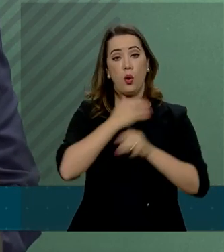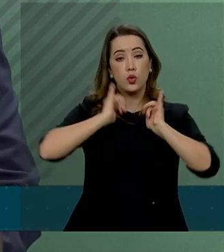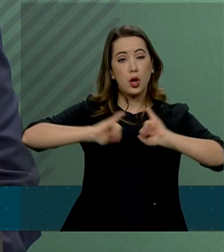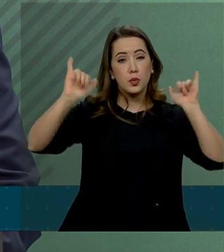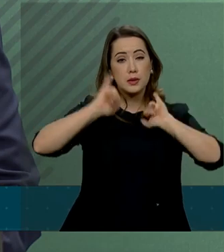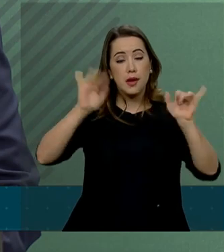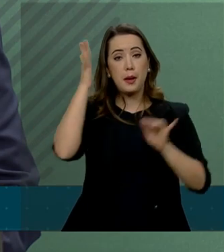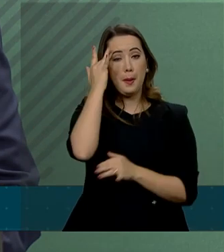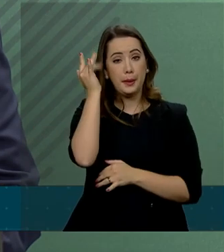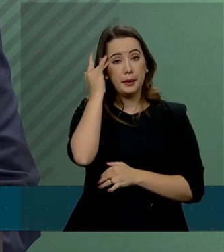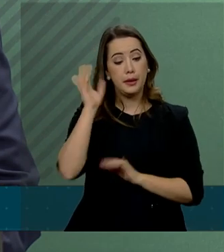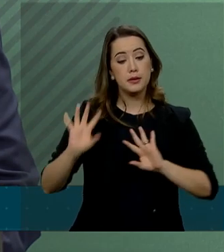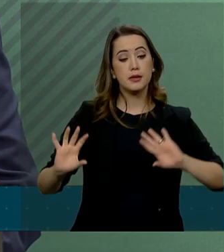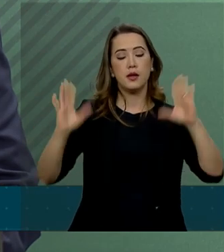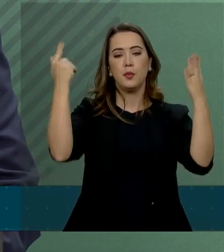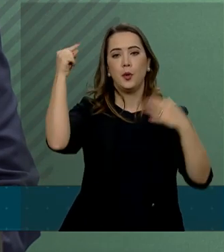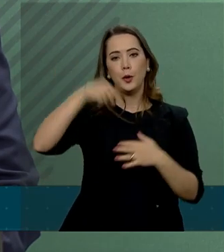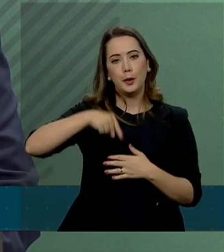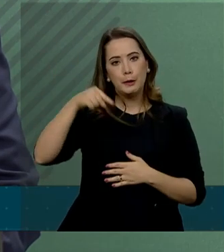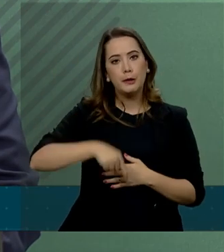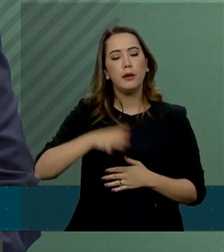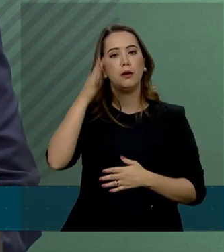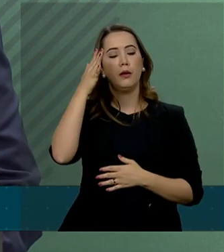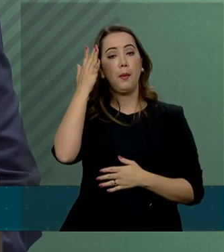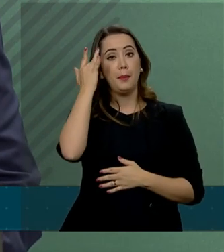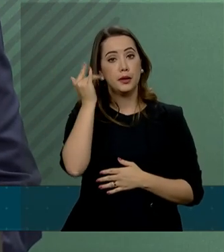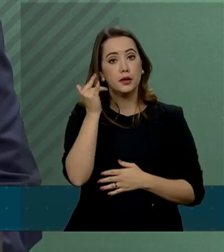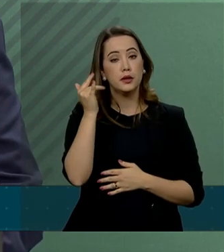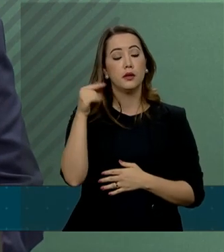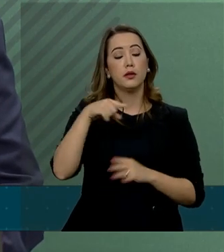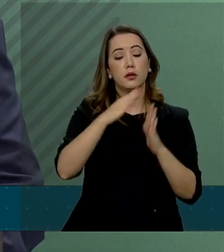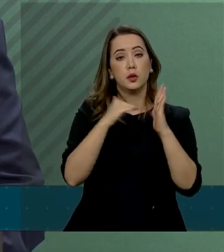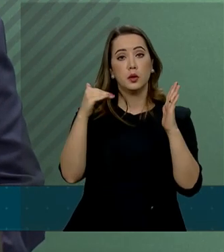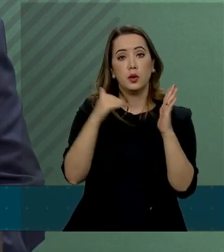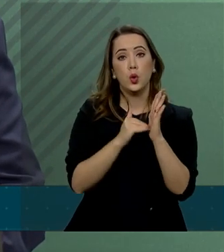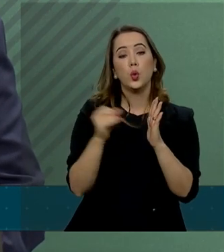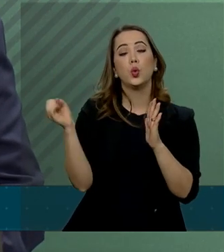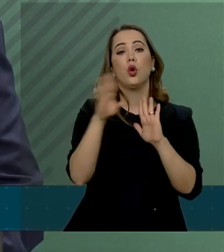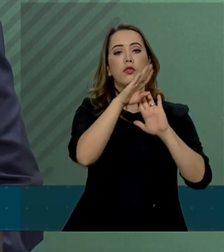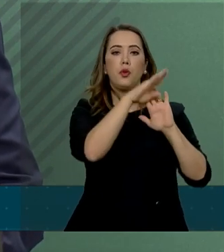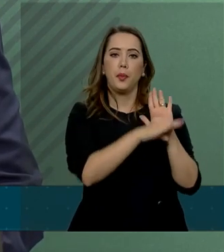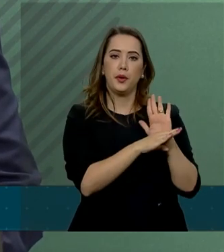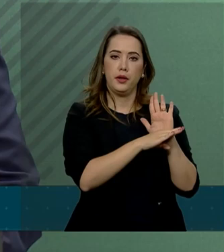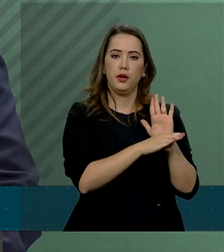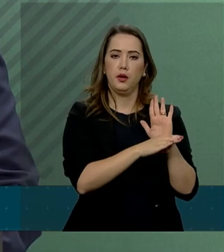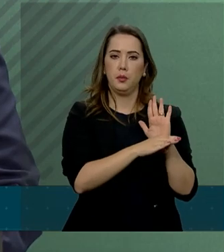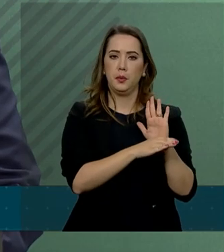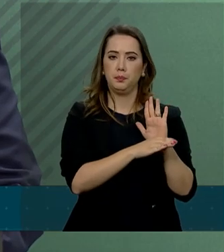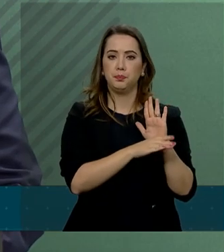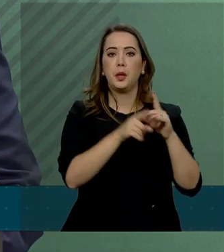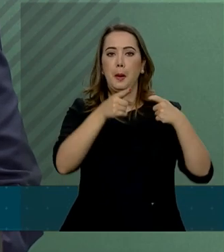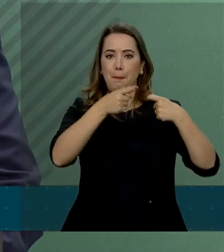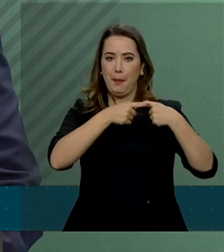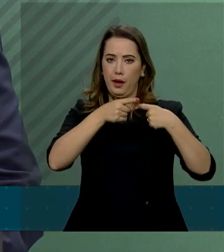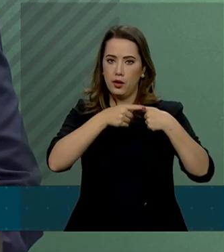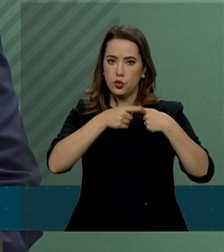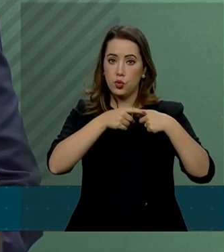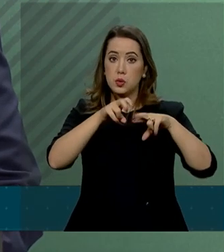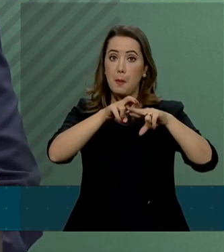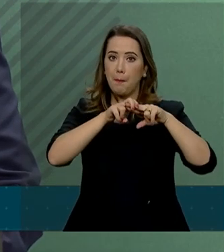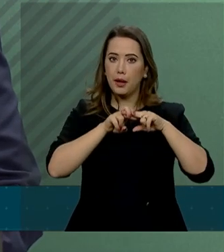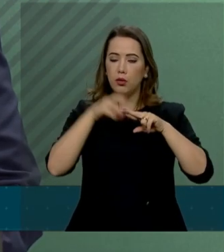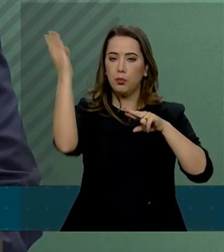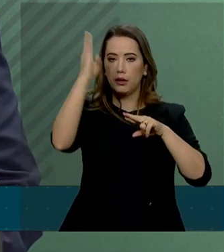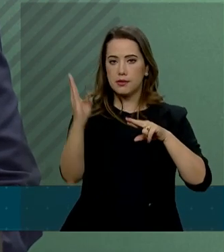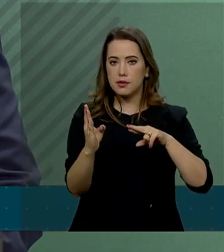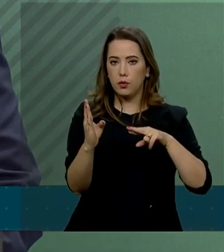no palácio do planalto o seu novo programa médicos pelo brasil o programa prevê